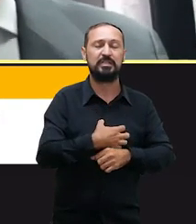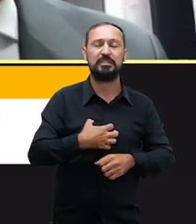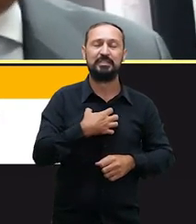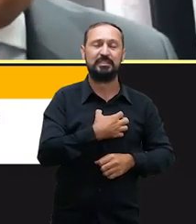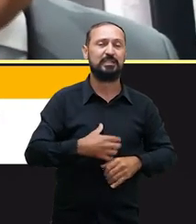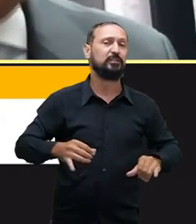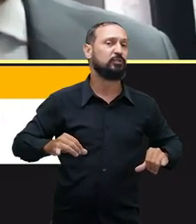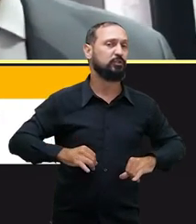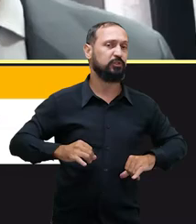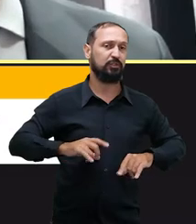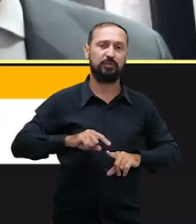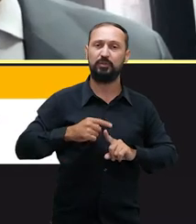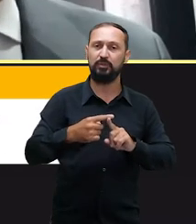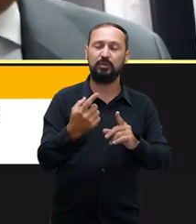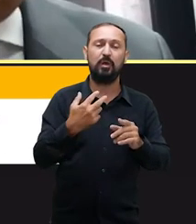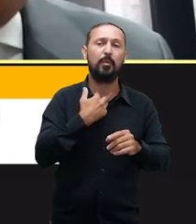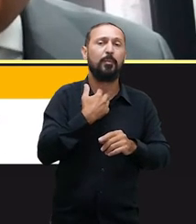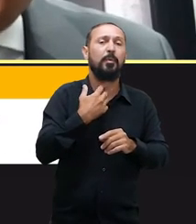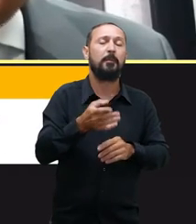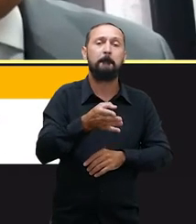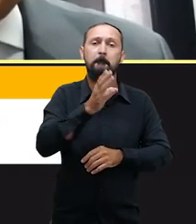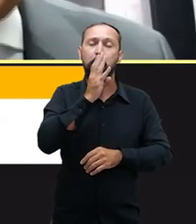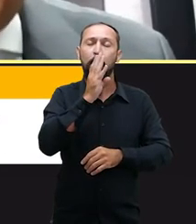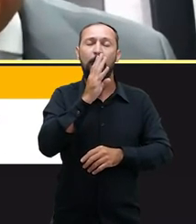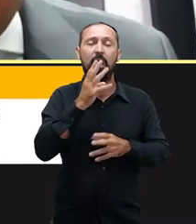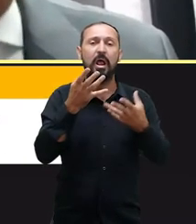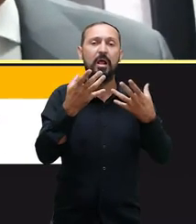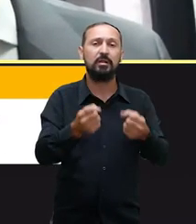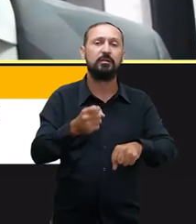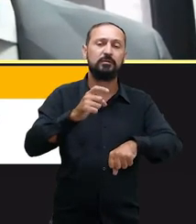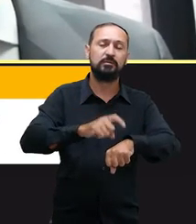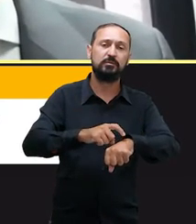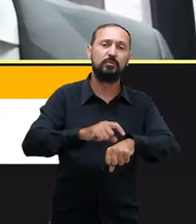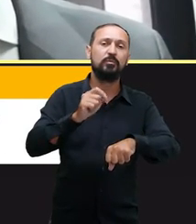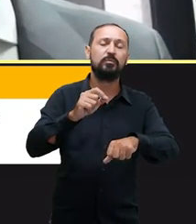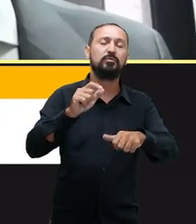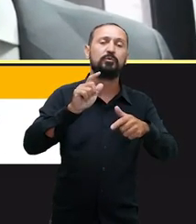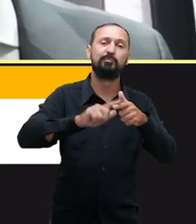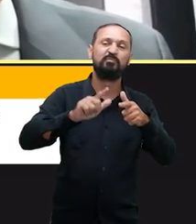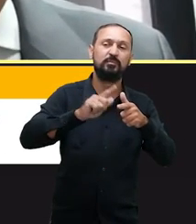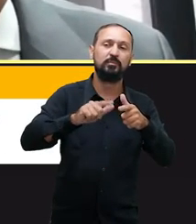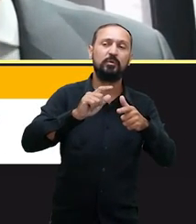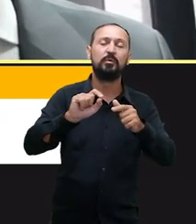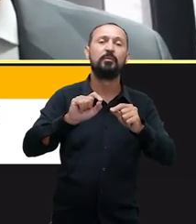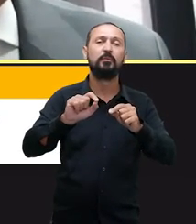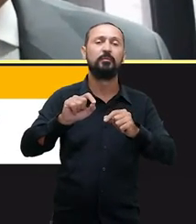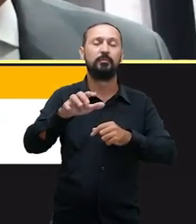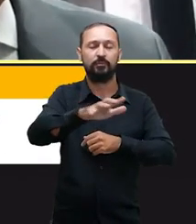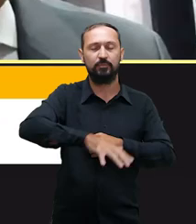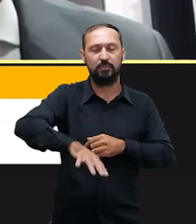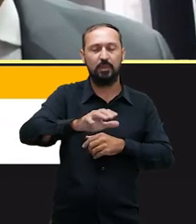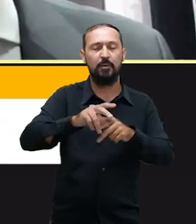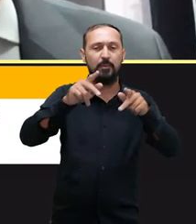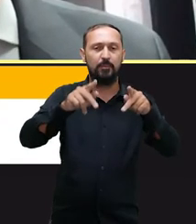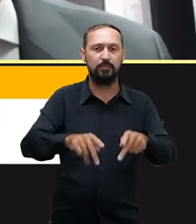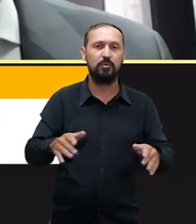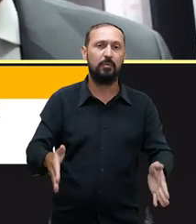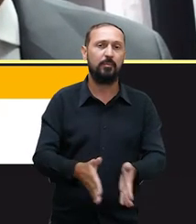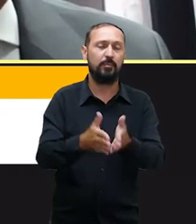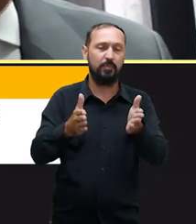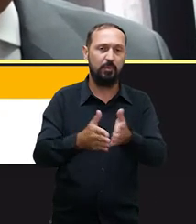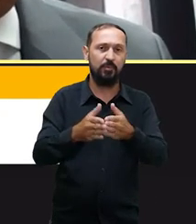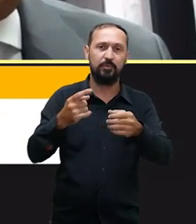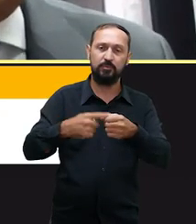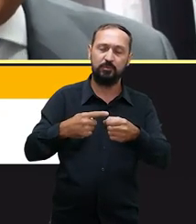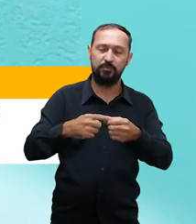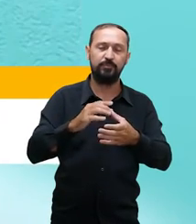que fazer, ele sofre muito mais do que nós, e nós não podemos ficar silente nesse momento diante das agruras do sofrimento do povo mais